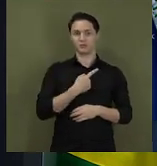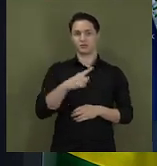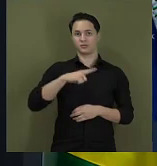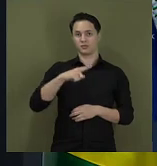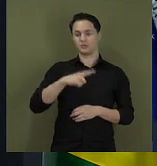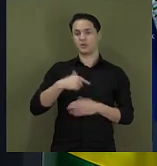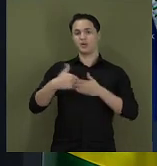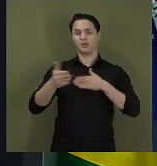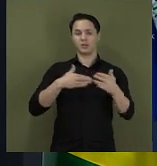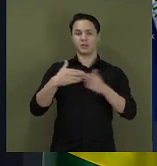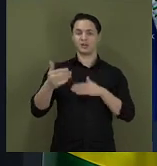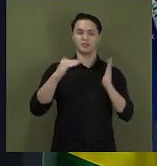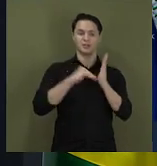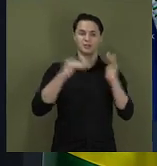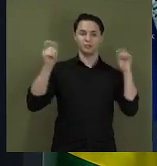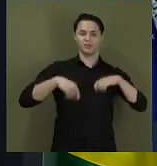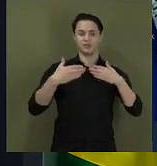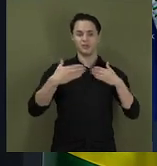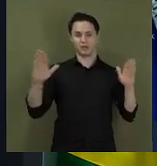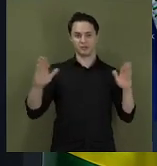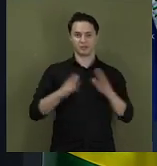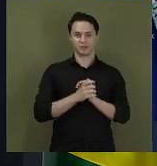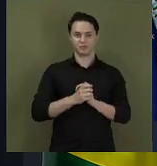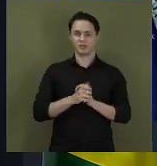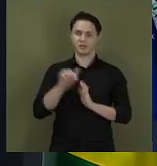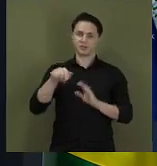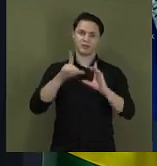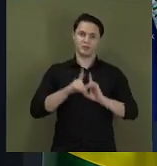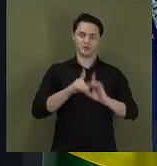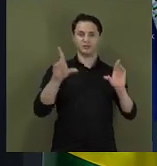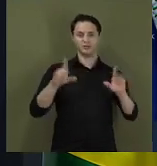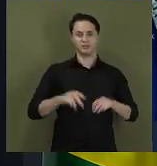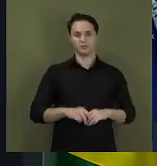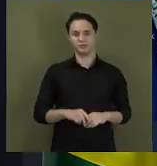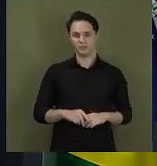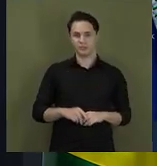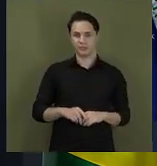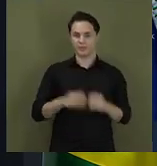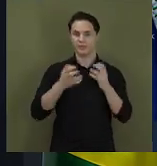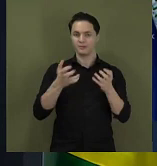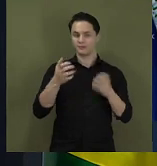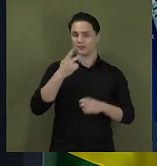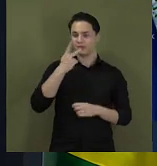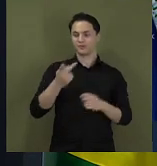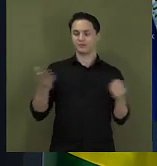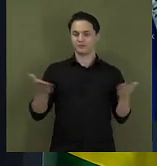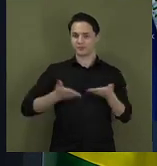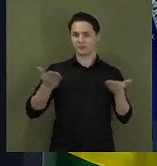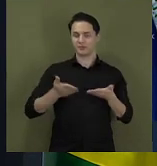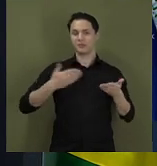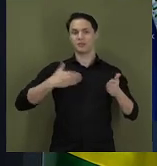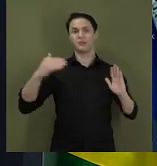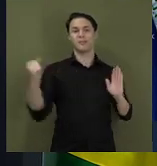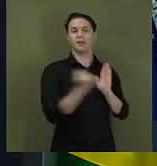possam abrir a sessão não deliberativa. Isso é bom para a democracia. Mas eu venho falar hoje da